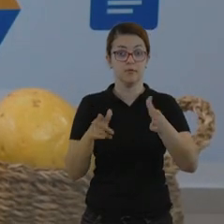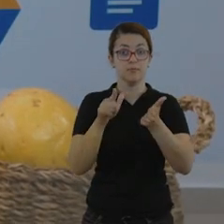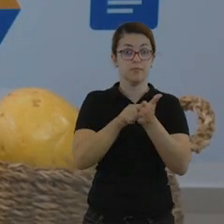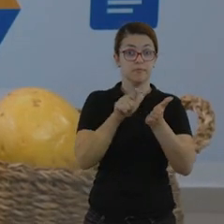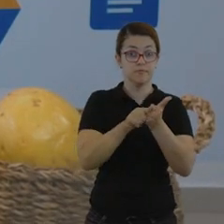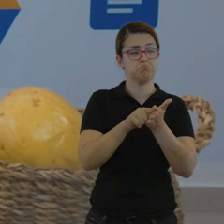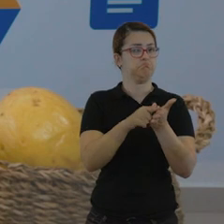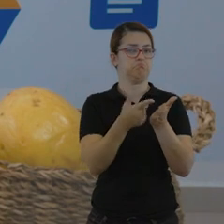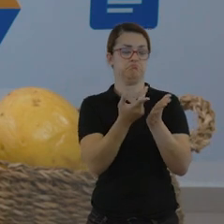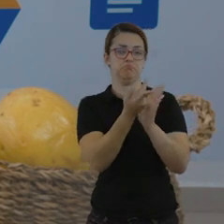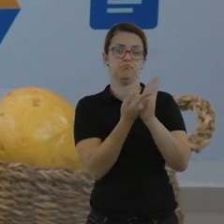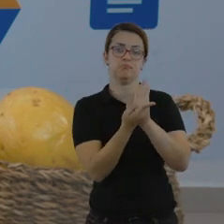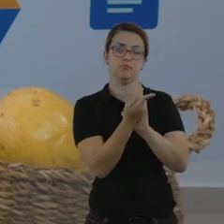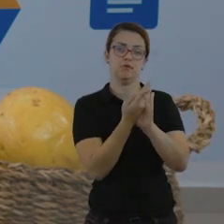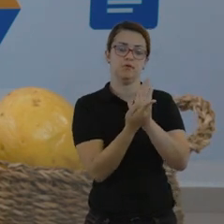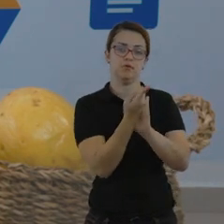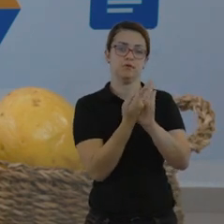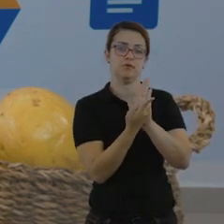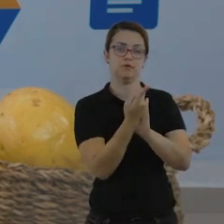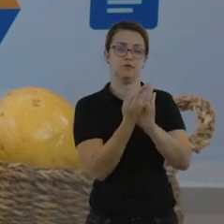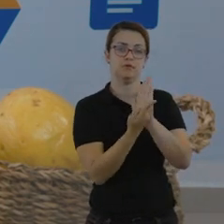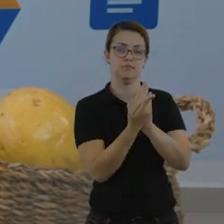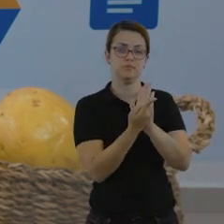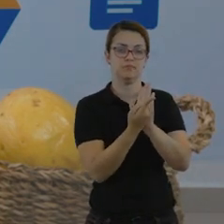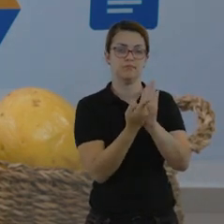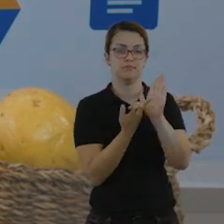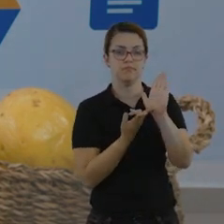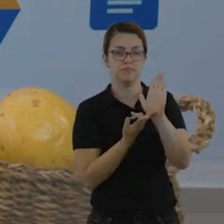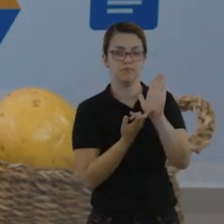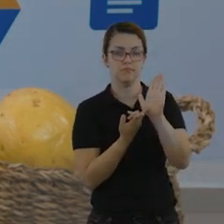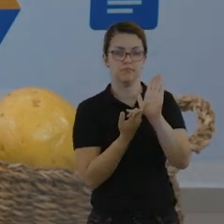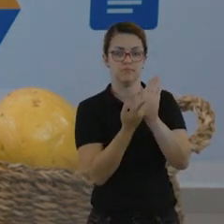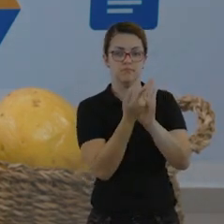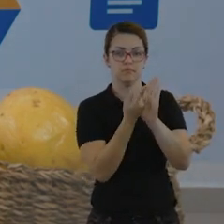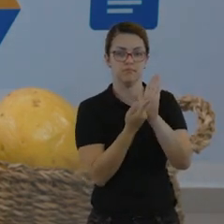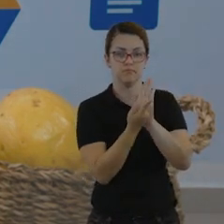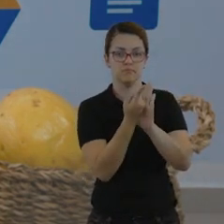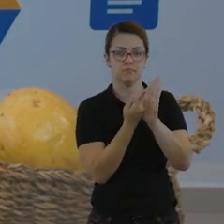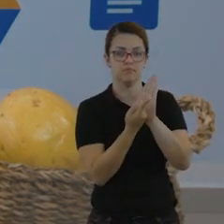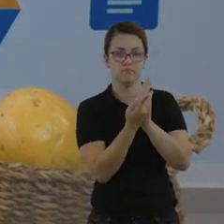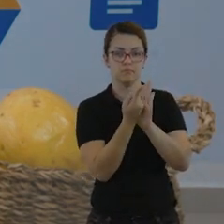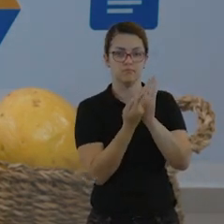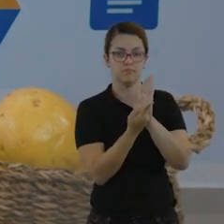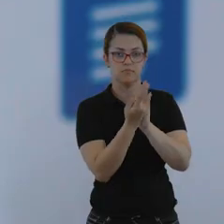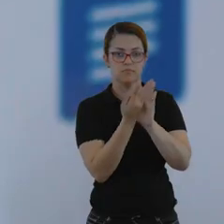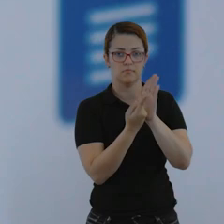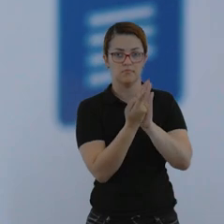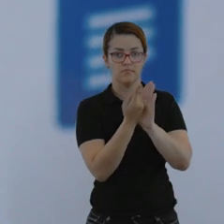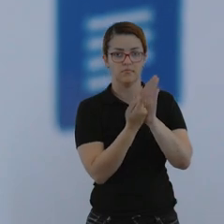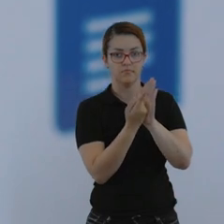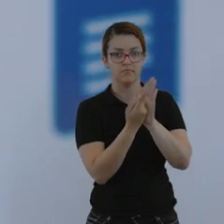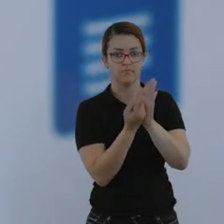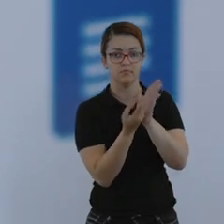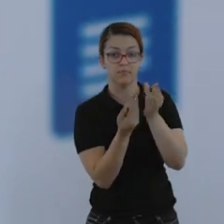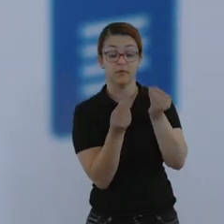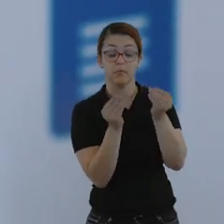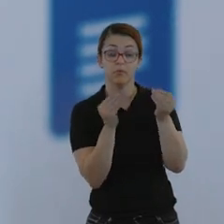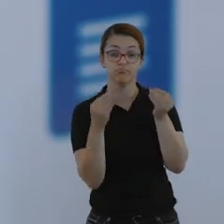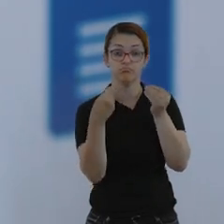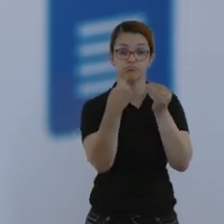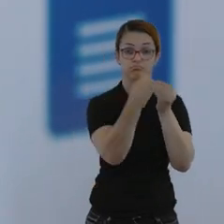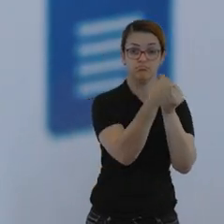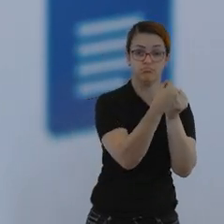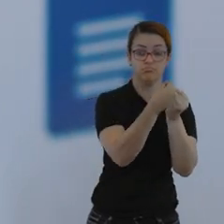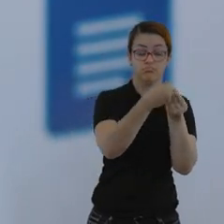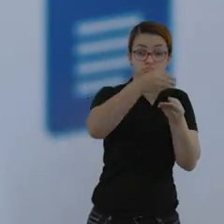E aí você vai fazer desenhos. Você vai cortar, para ele render mais. Você vai fazer o desenho atrás e